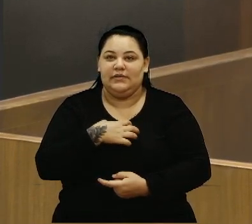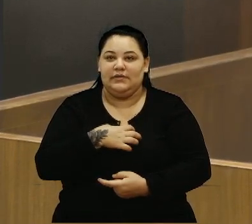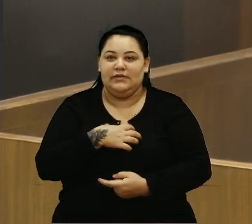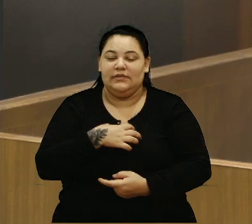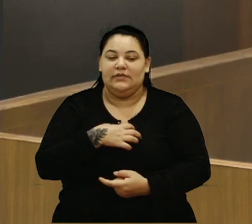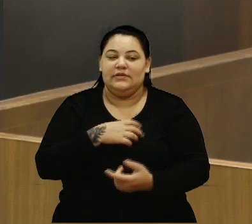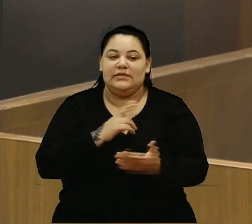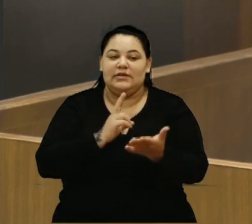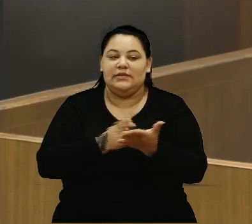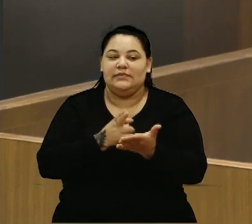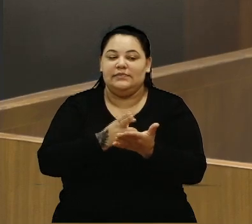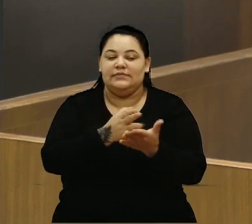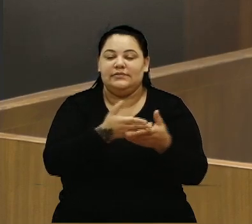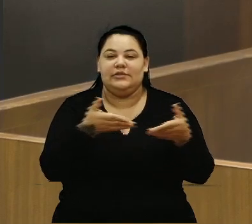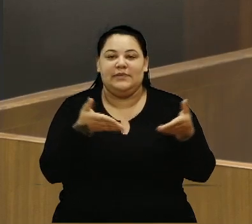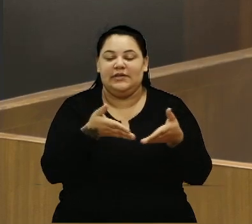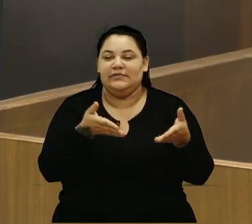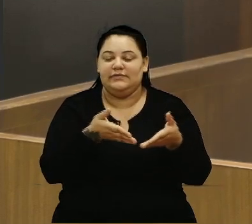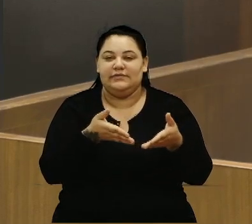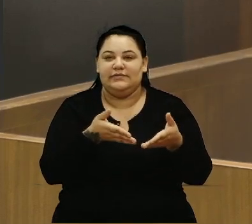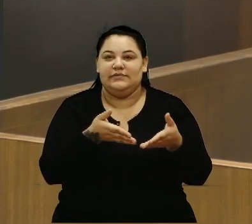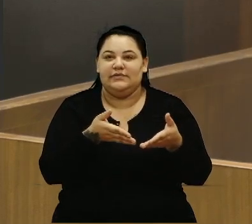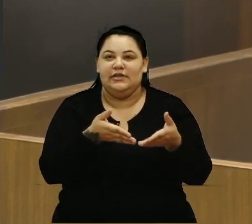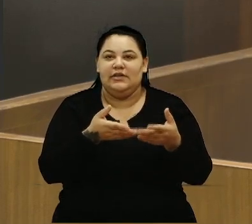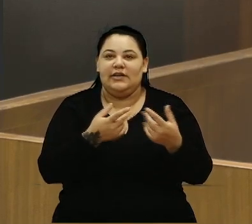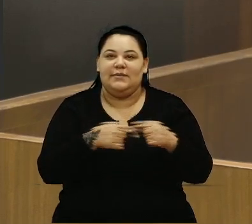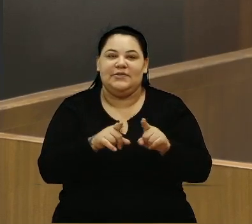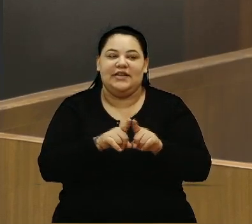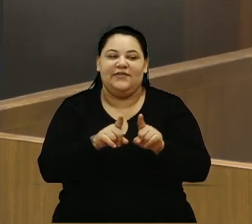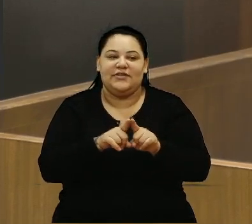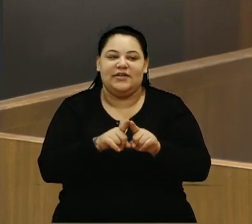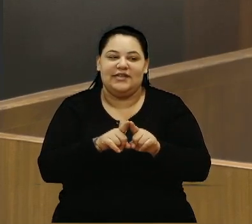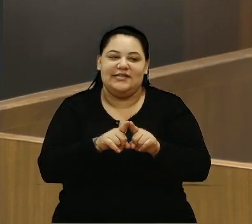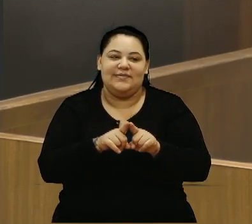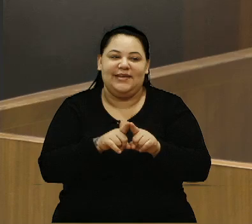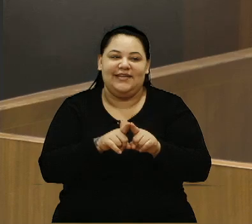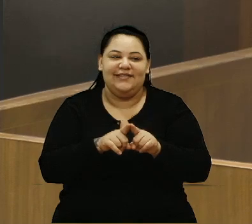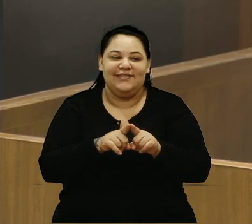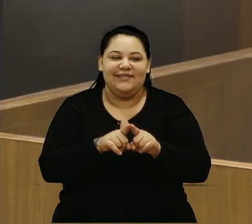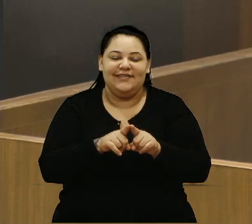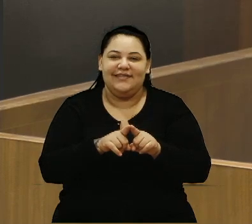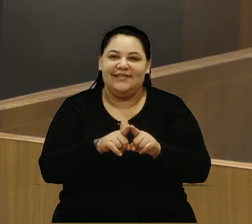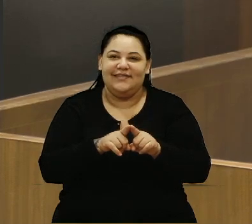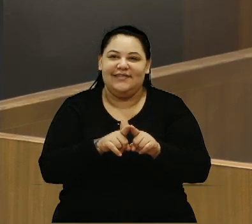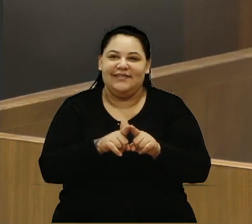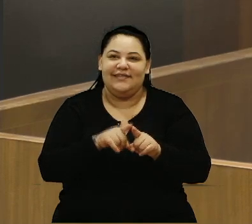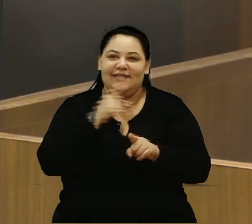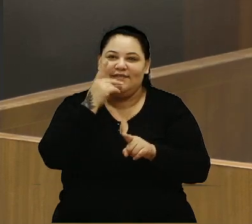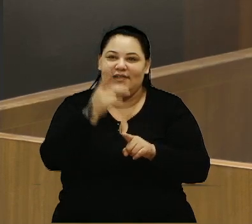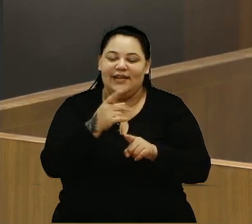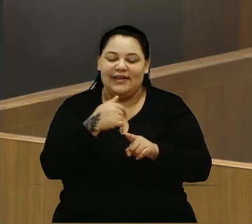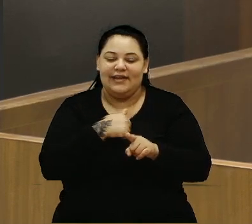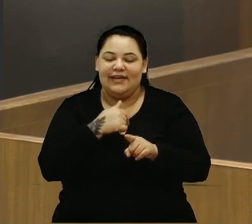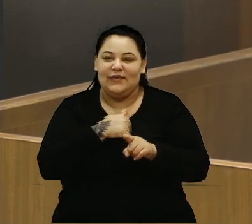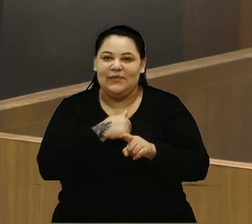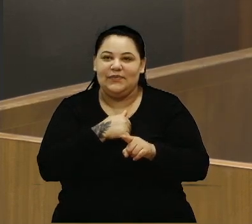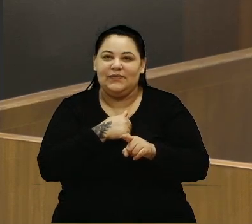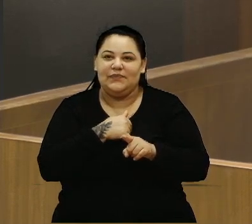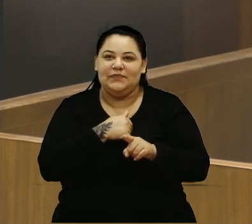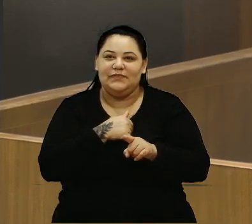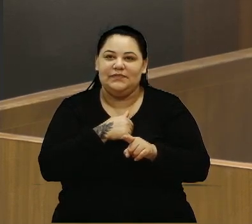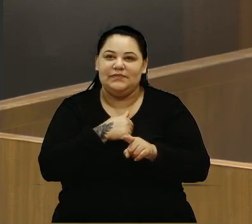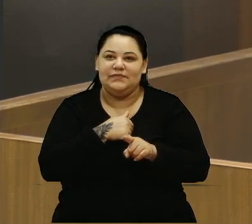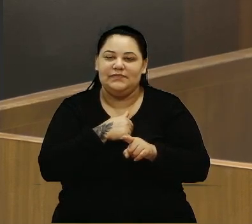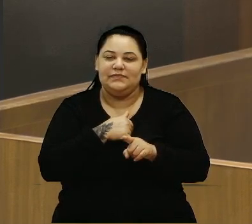uma calma, uma tranquilidade, deixando bem claro para todos aqueles que nos ouvem, né?